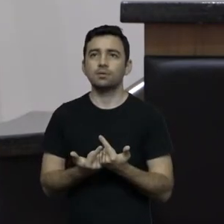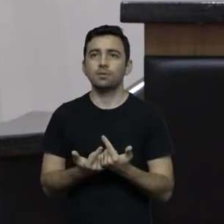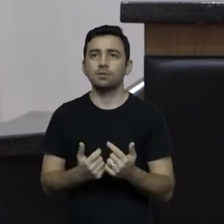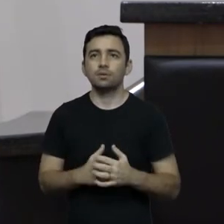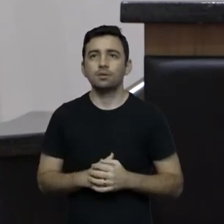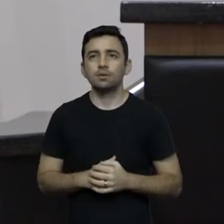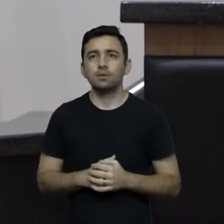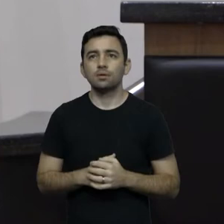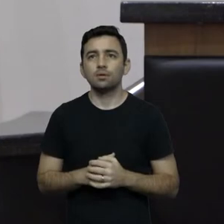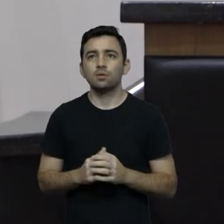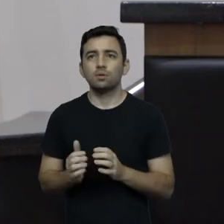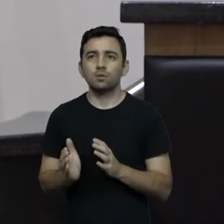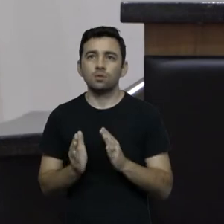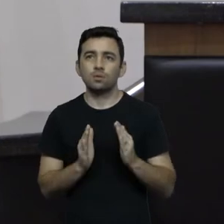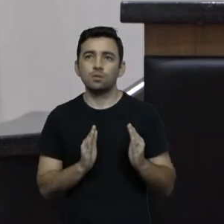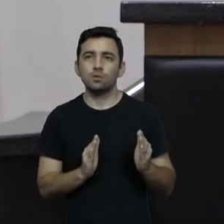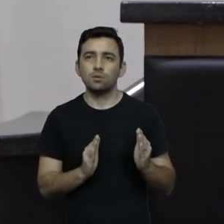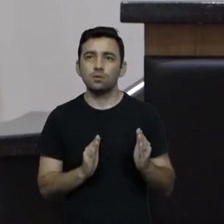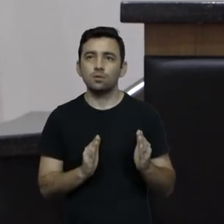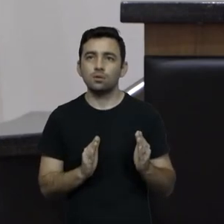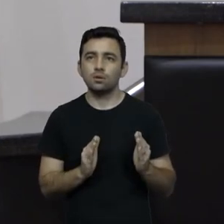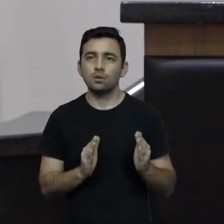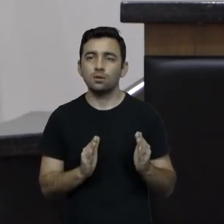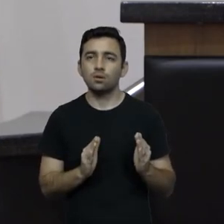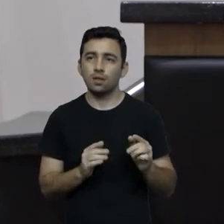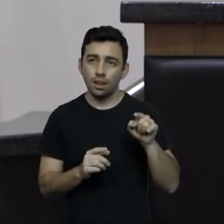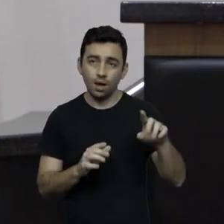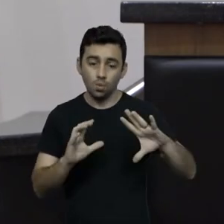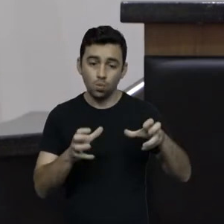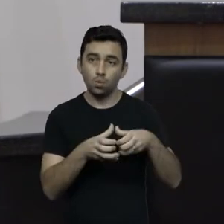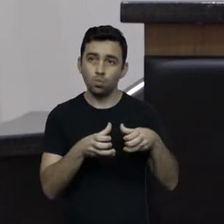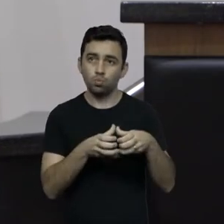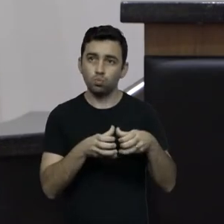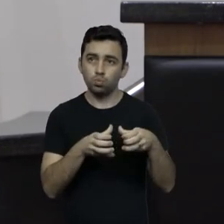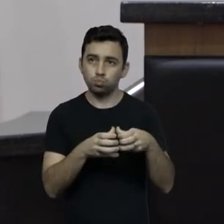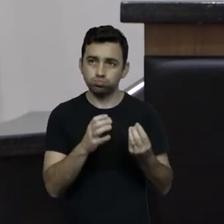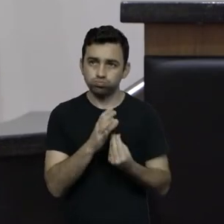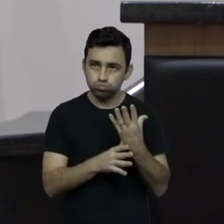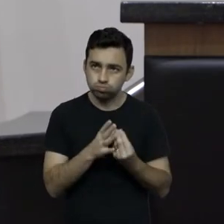é é vou pegar classe produtora